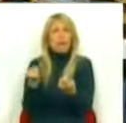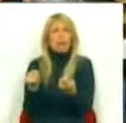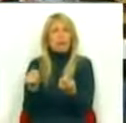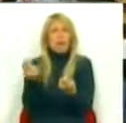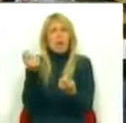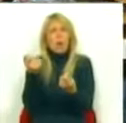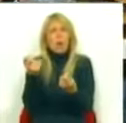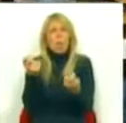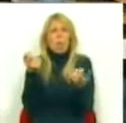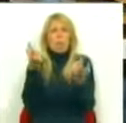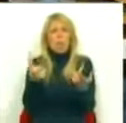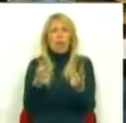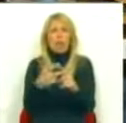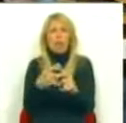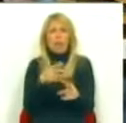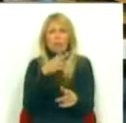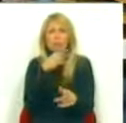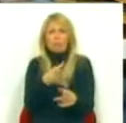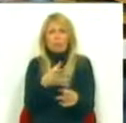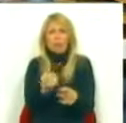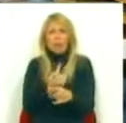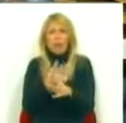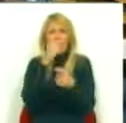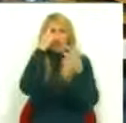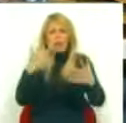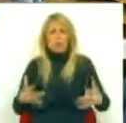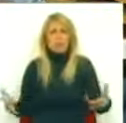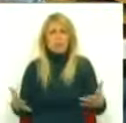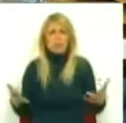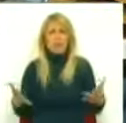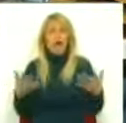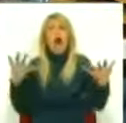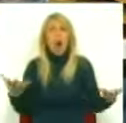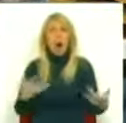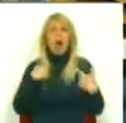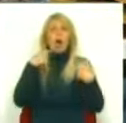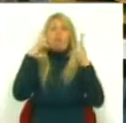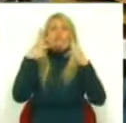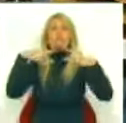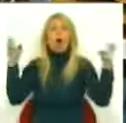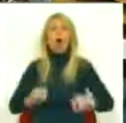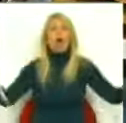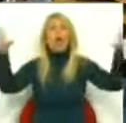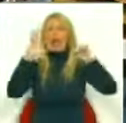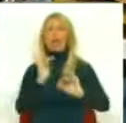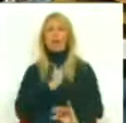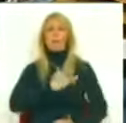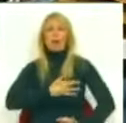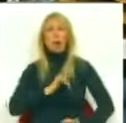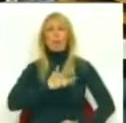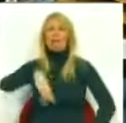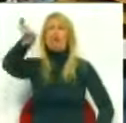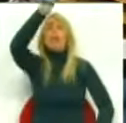desconcertante. Agora descobriu uma nova paixão, a paixão pelo interior. E vai daí, eis que